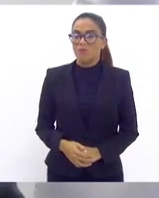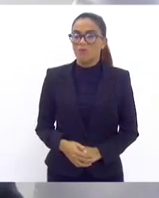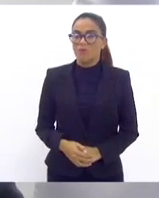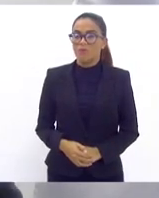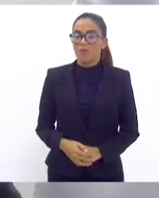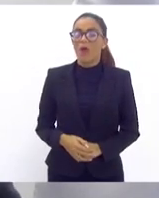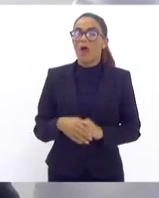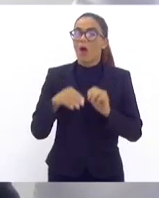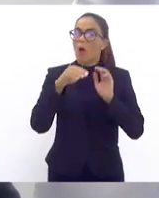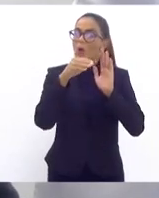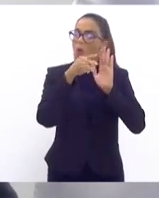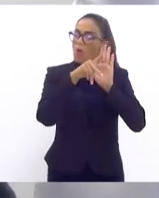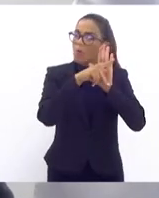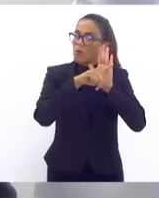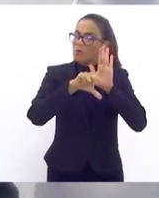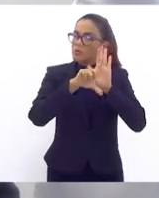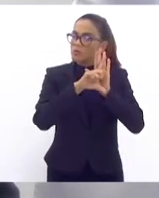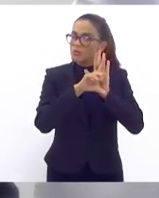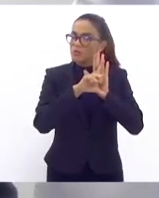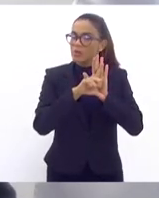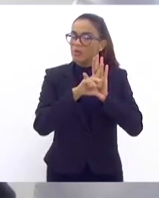ao projeto